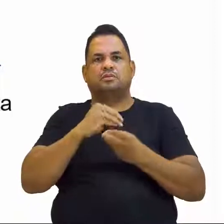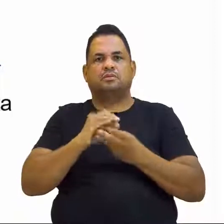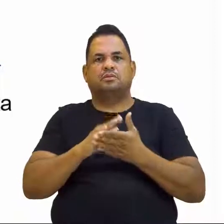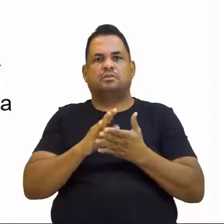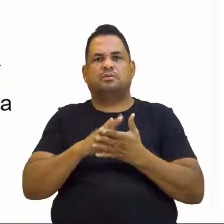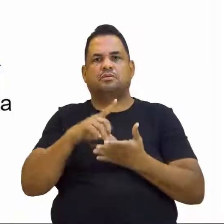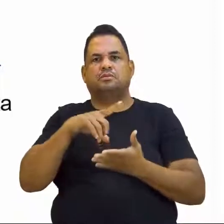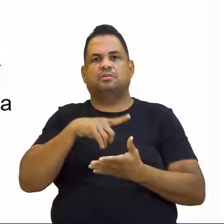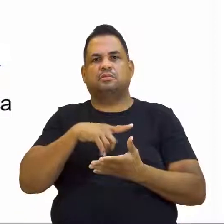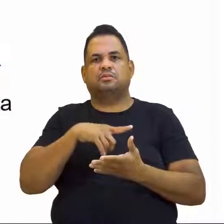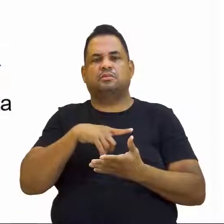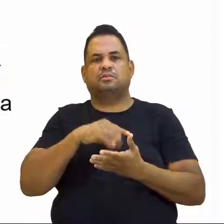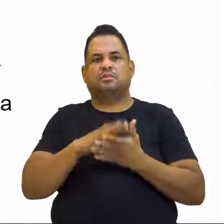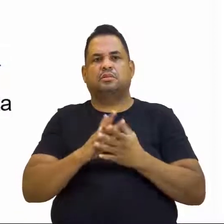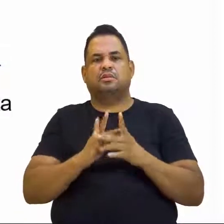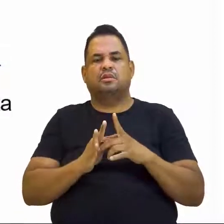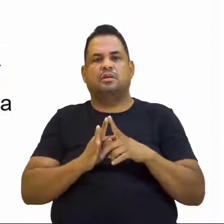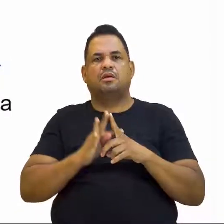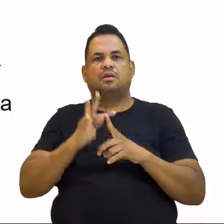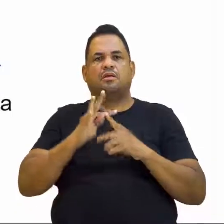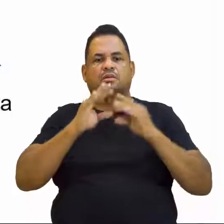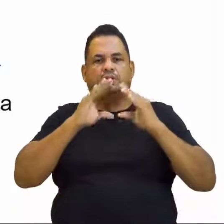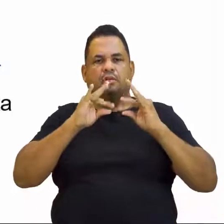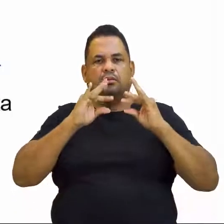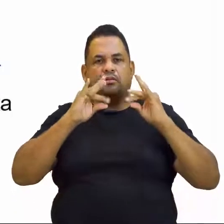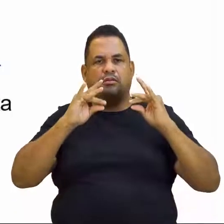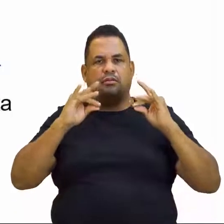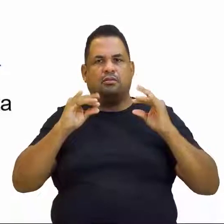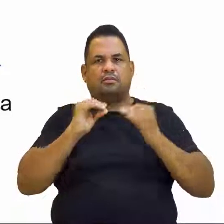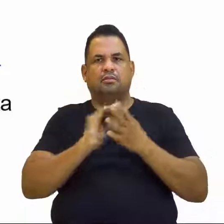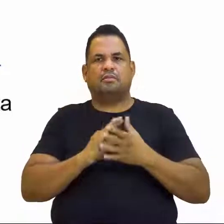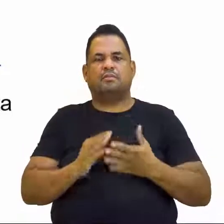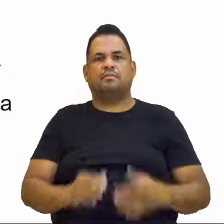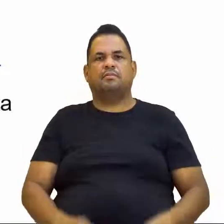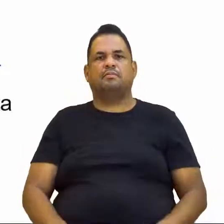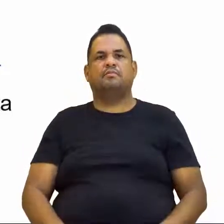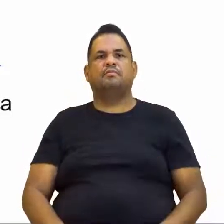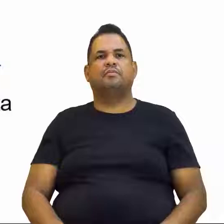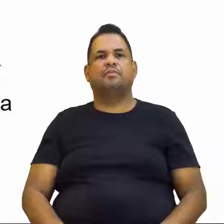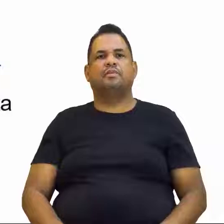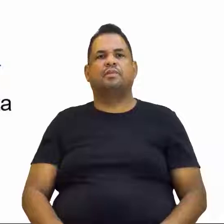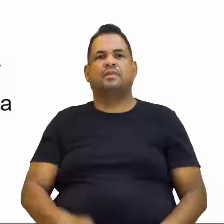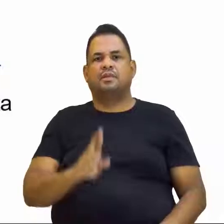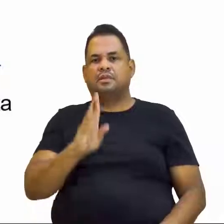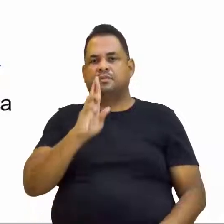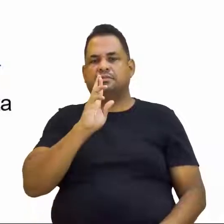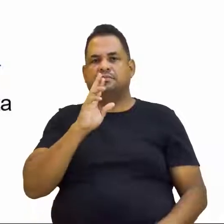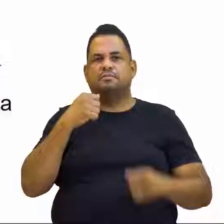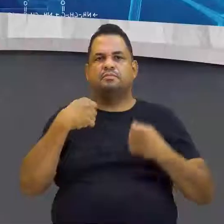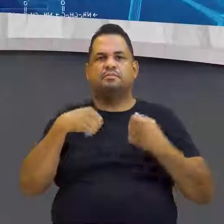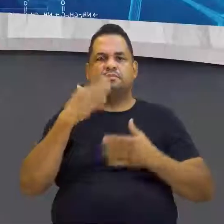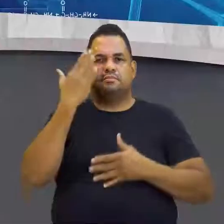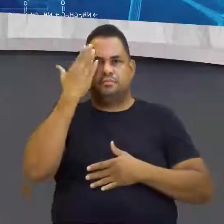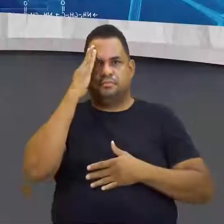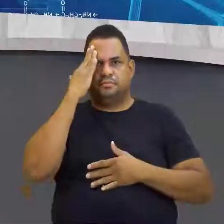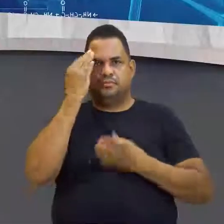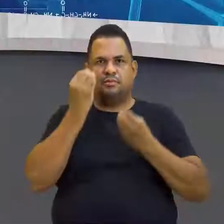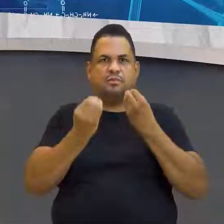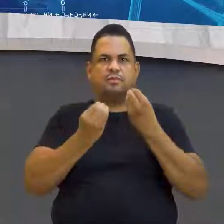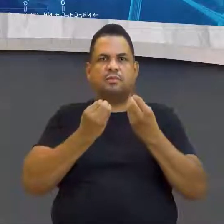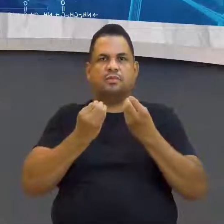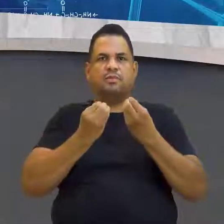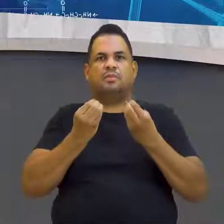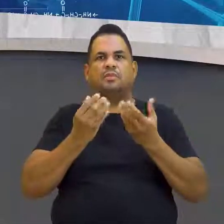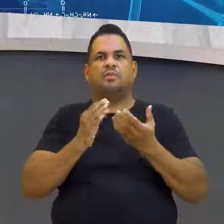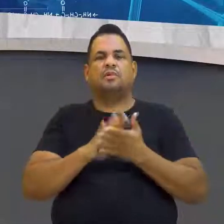é denominada devido à sua alta viscosidade. Para a gente responder, a gente tem que entender como que